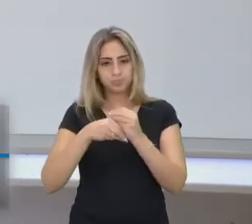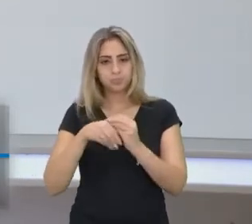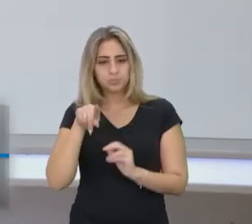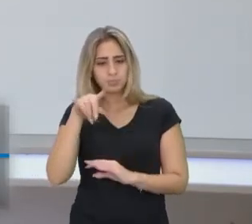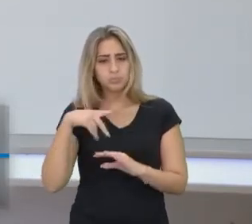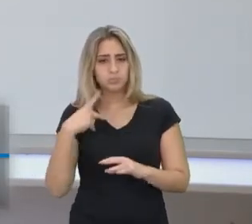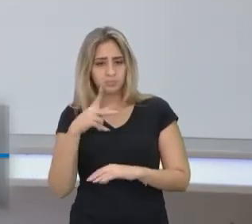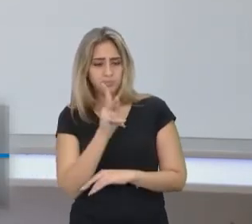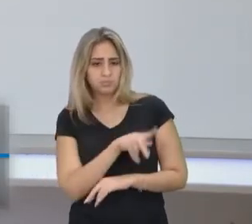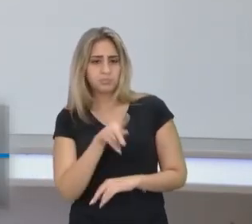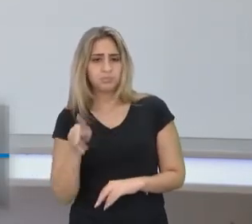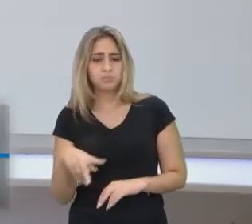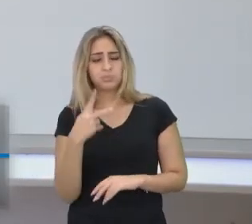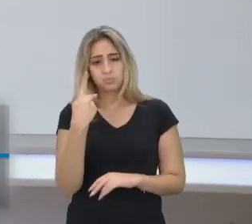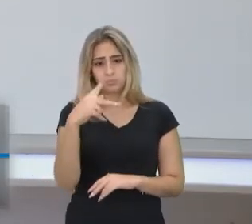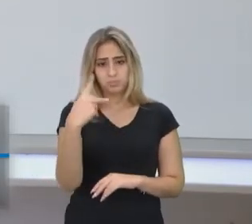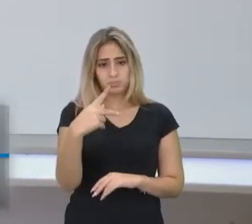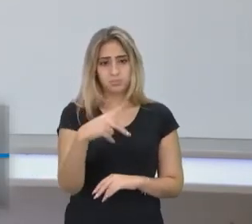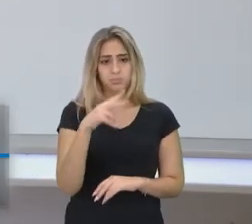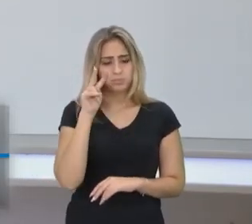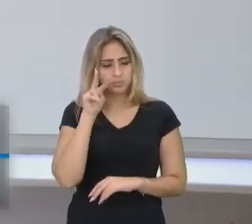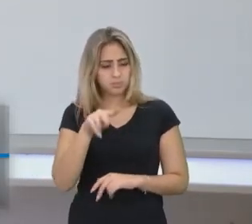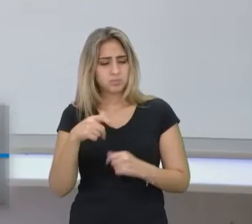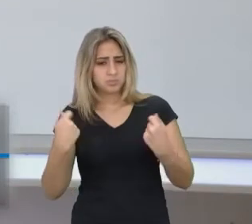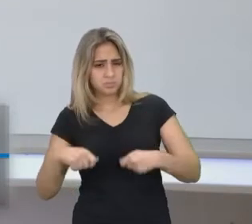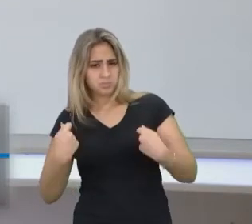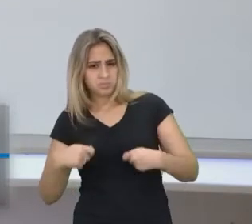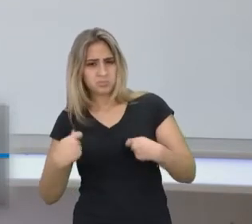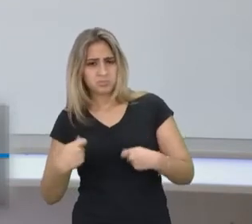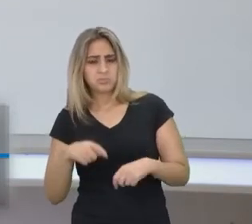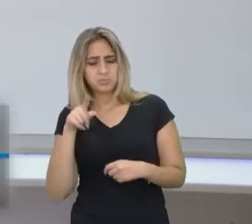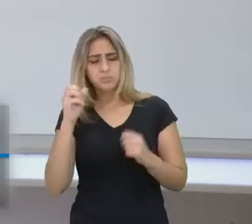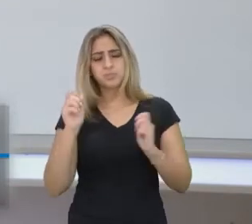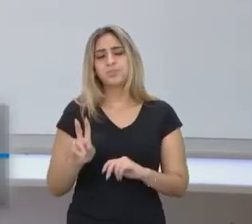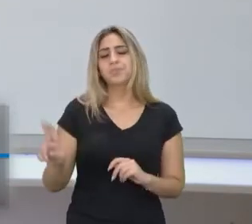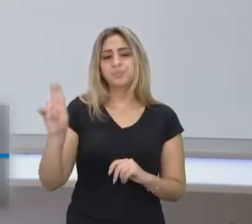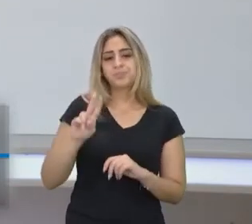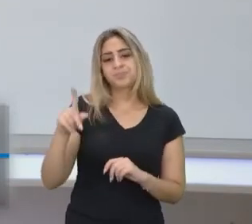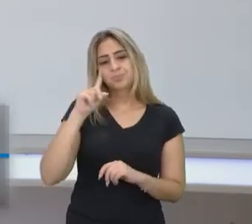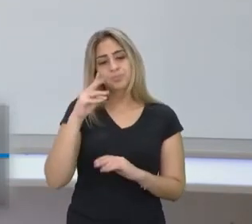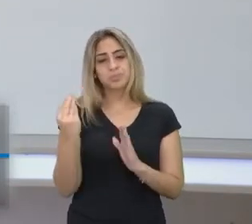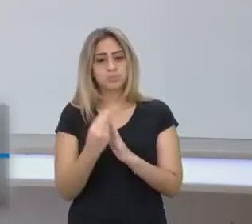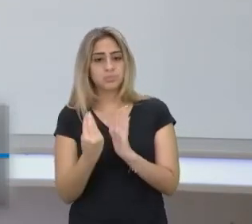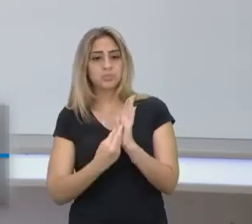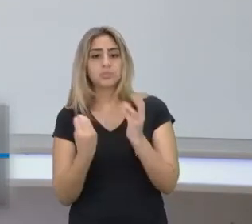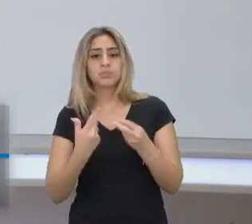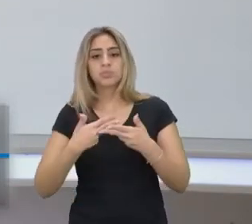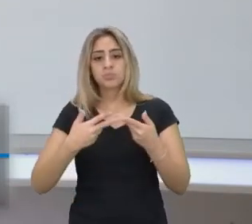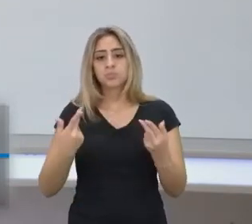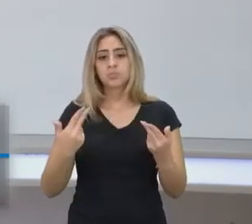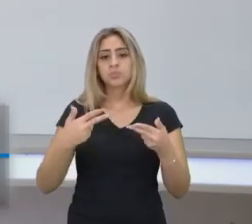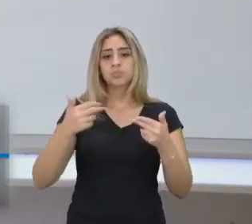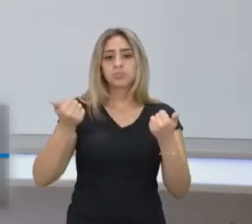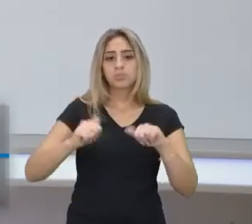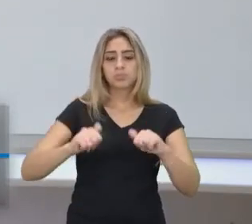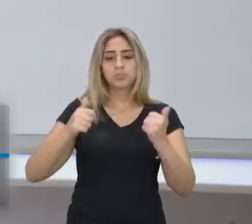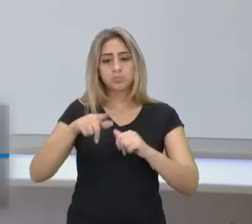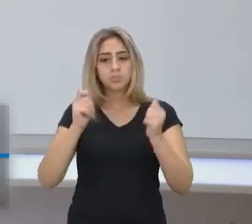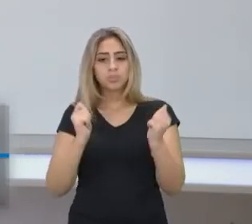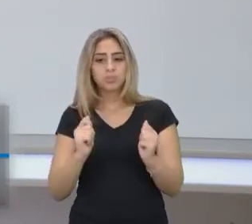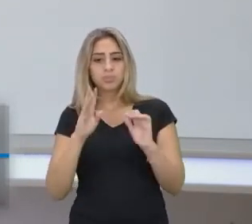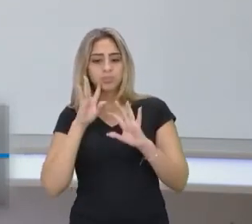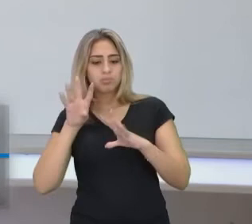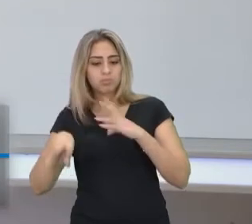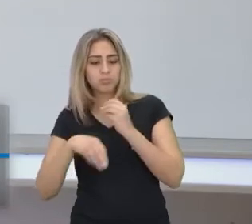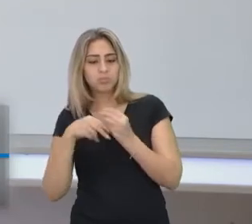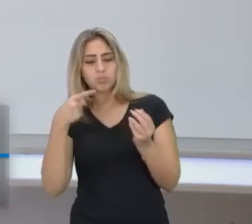seu professor, se ele achar pertinente, ele pode utilizar esse diário de bordo como um instrumento avaliativo. Então, ele pode compor